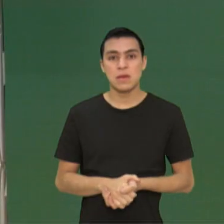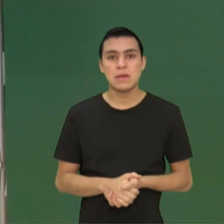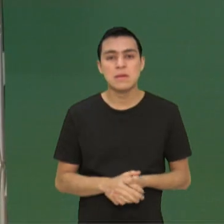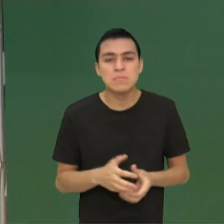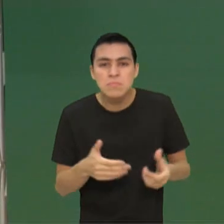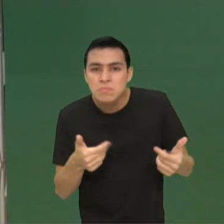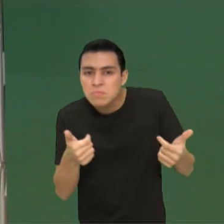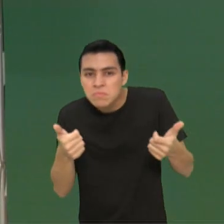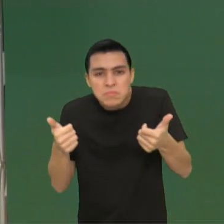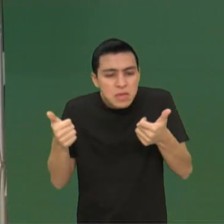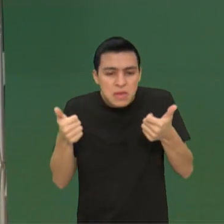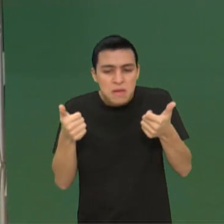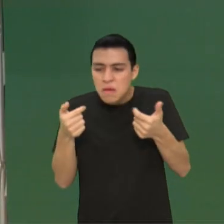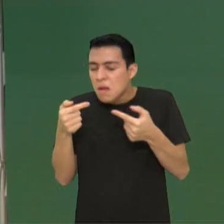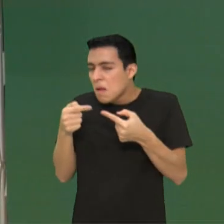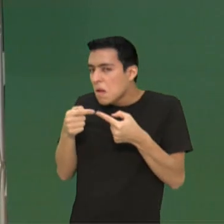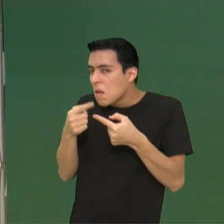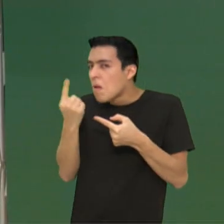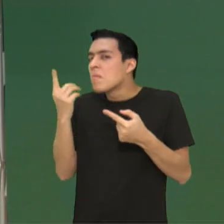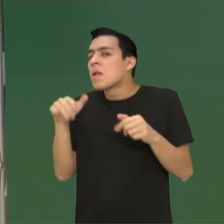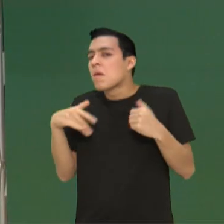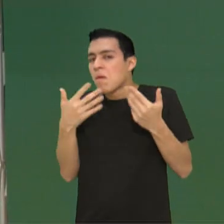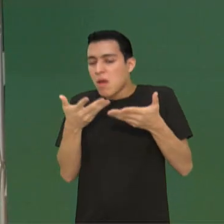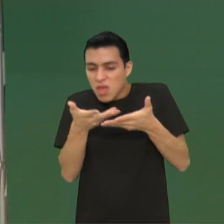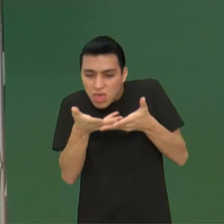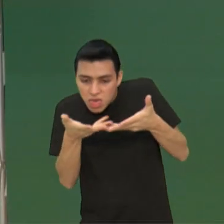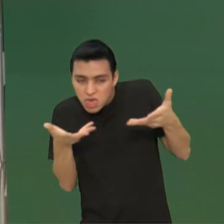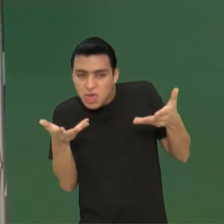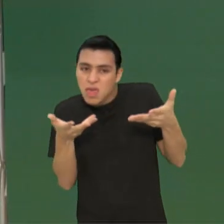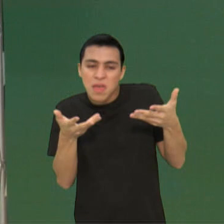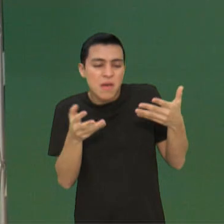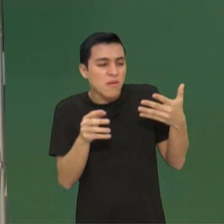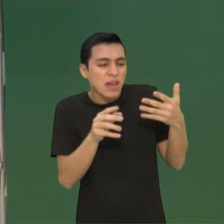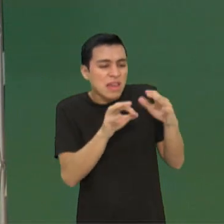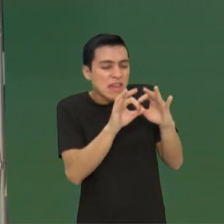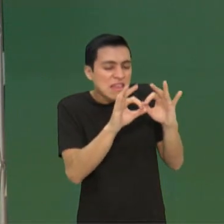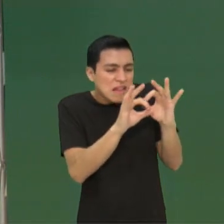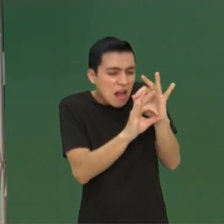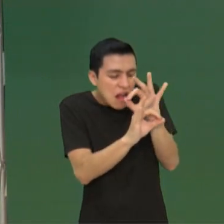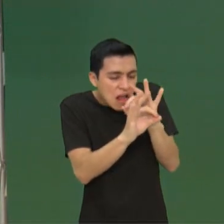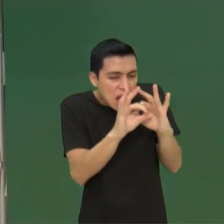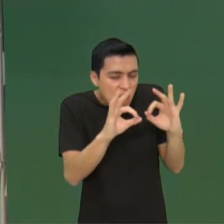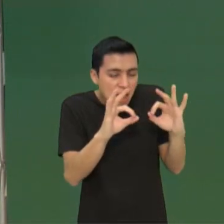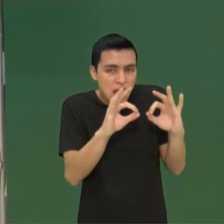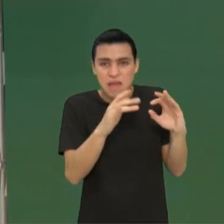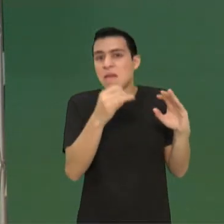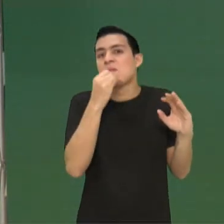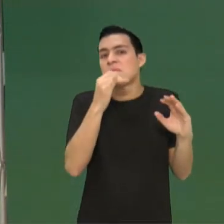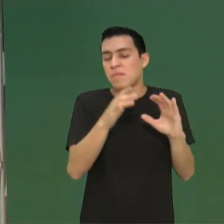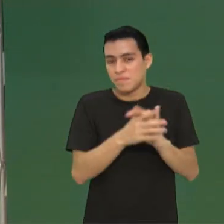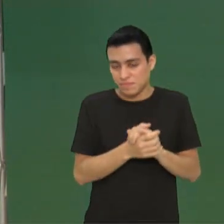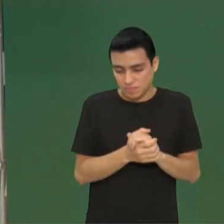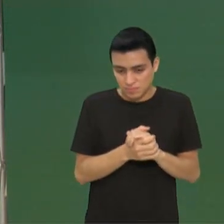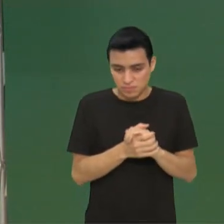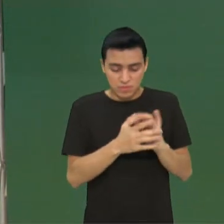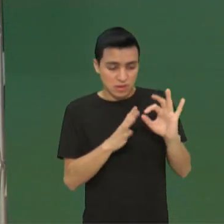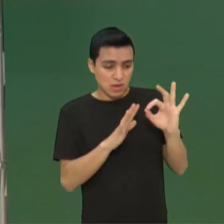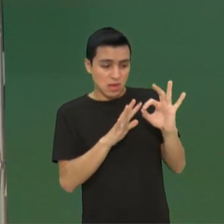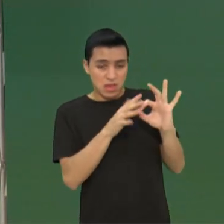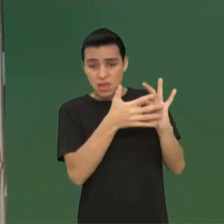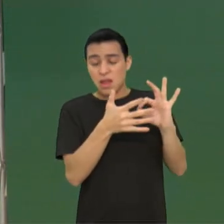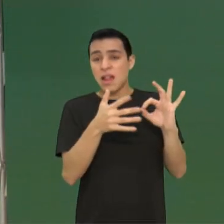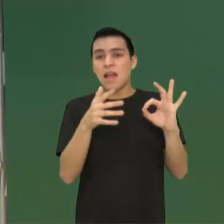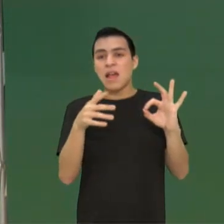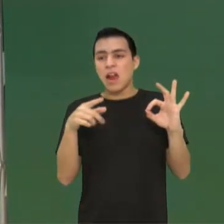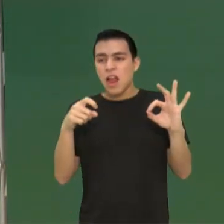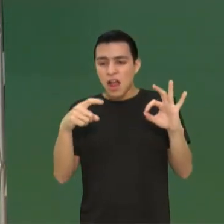Que o retículo não é responsável? Olha lá, ó, digestão intracelular. Uma célula de defesa, por exemplo, que englobou uma